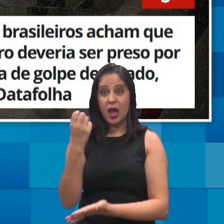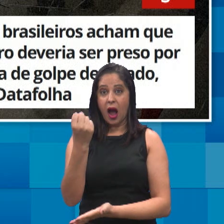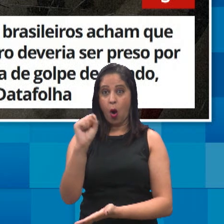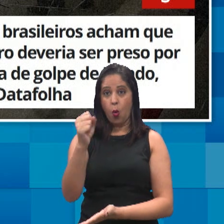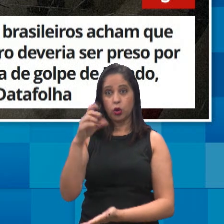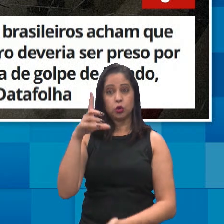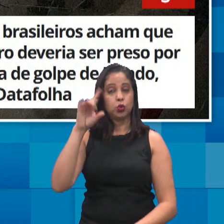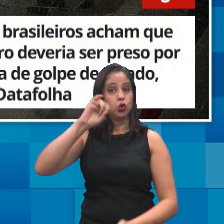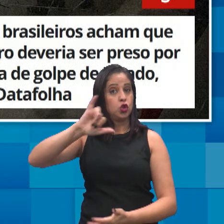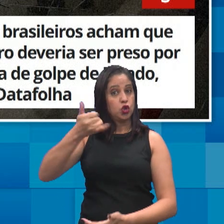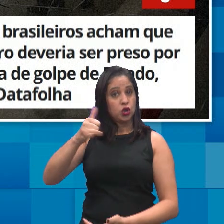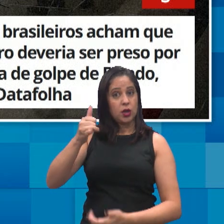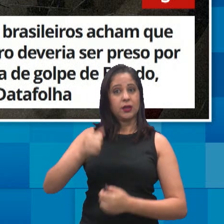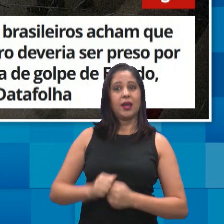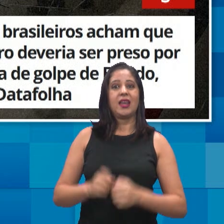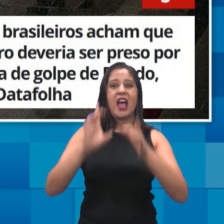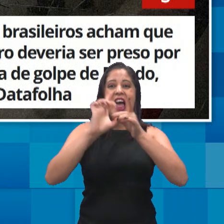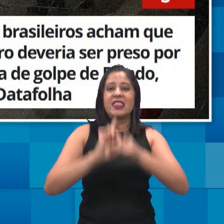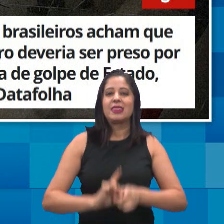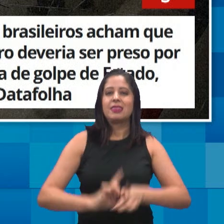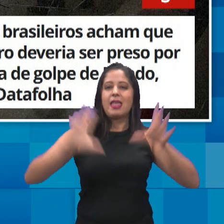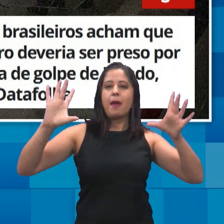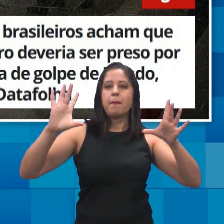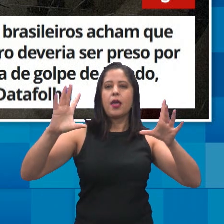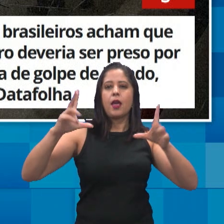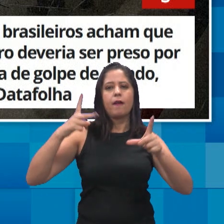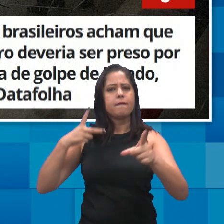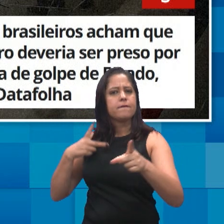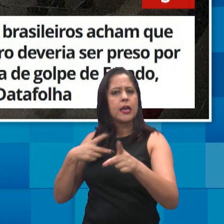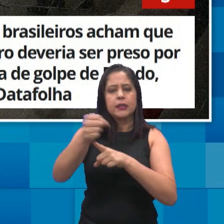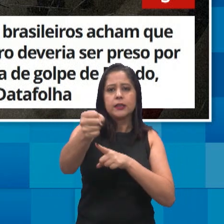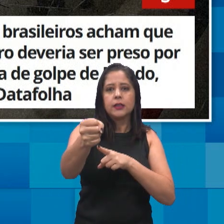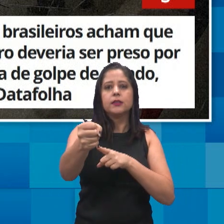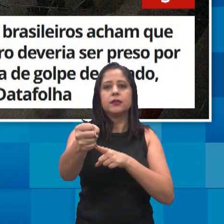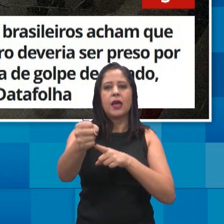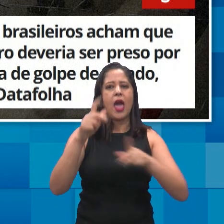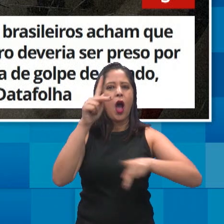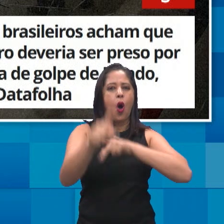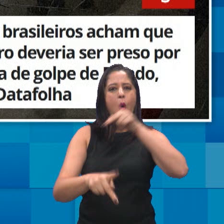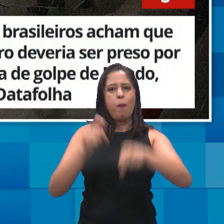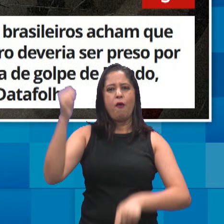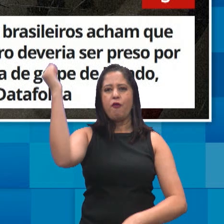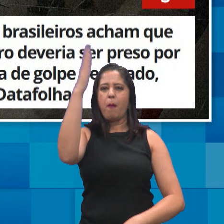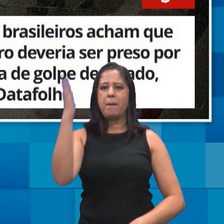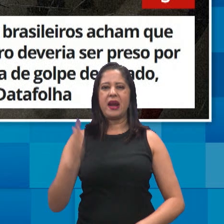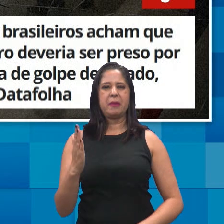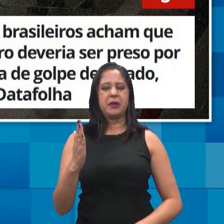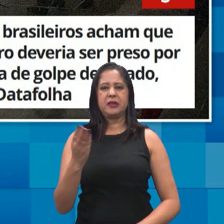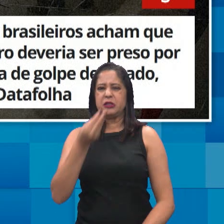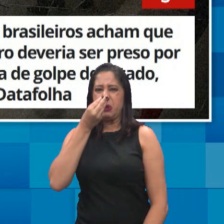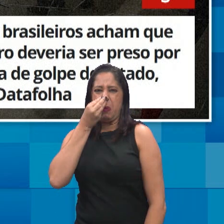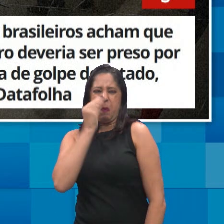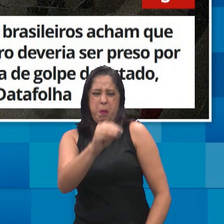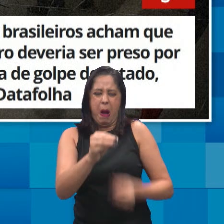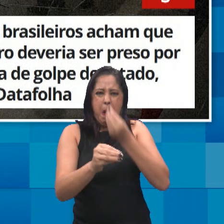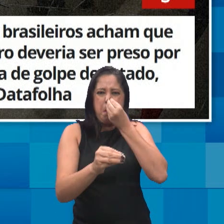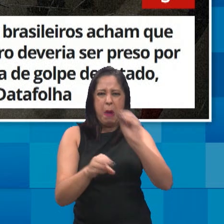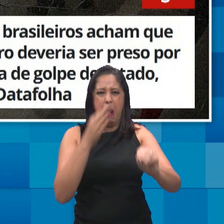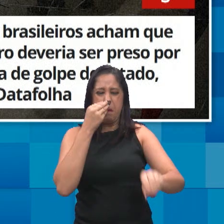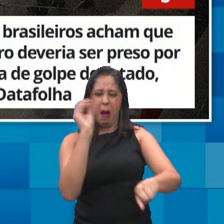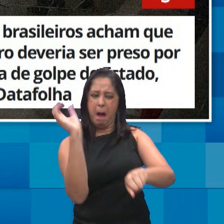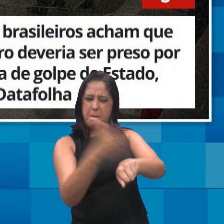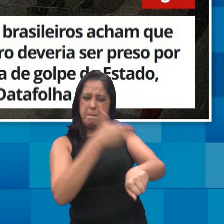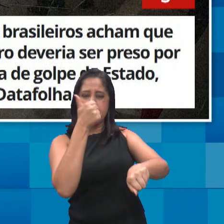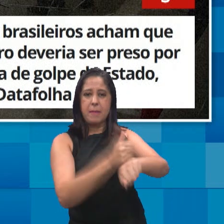8/1. Democracia vale. Povo brasileiro repudia golpista